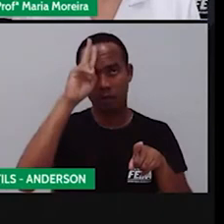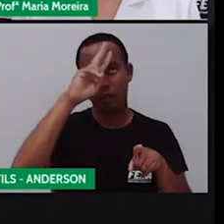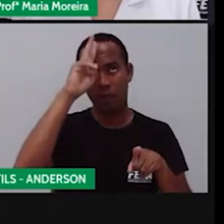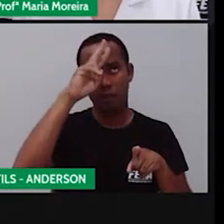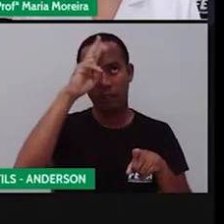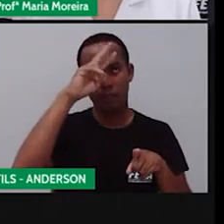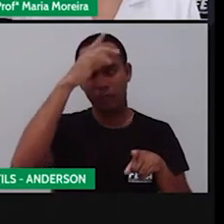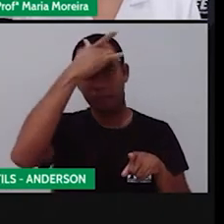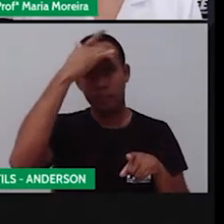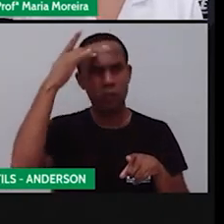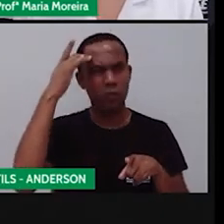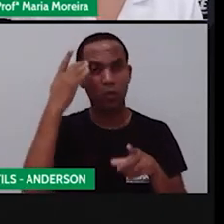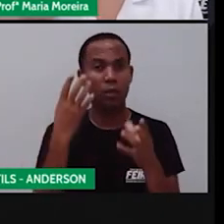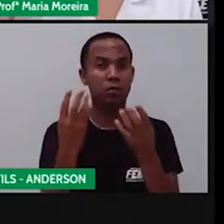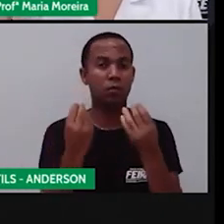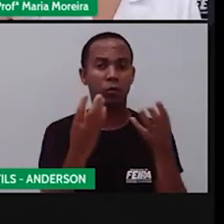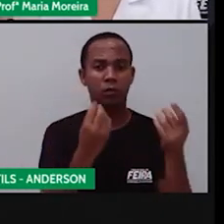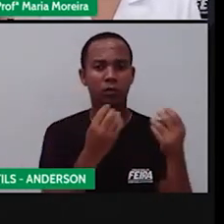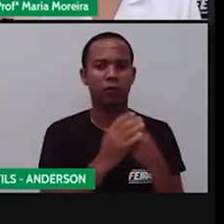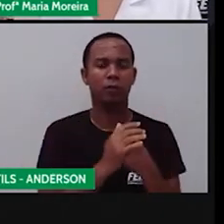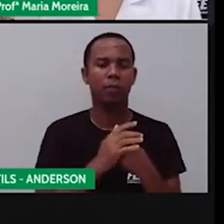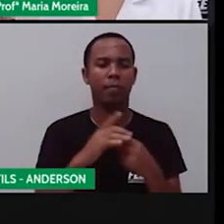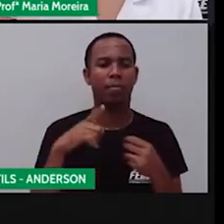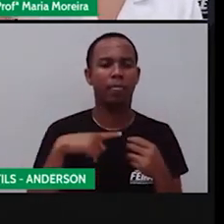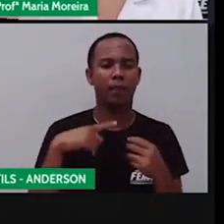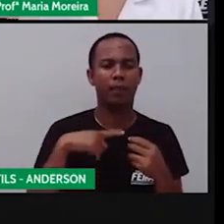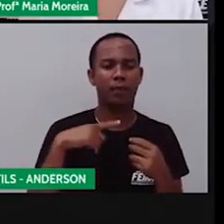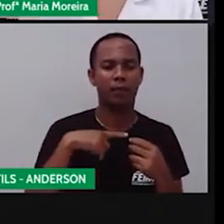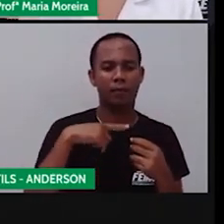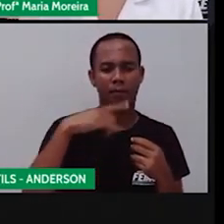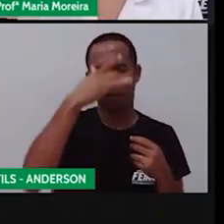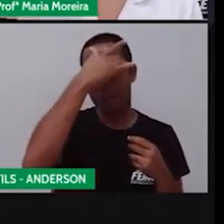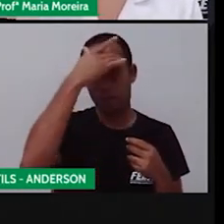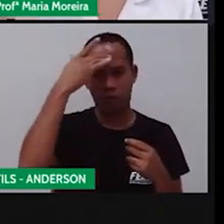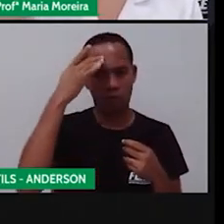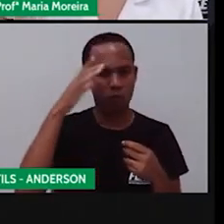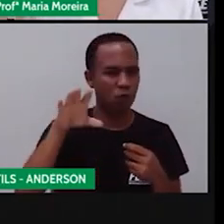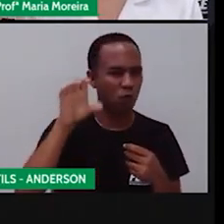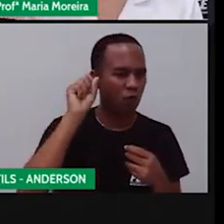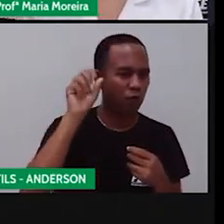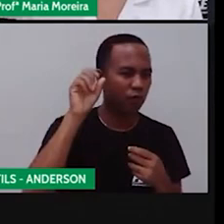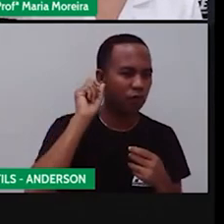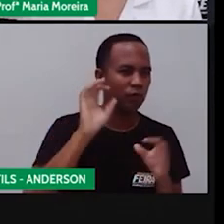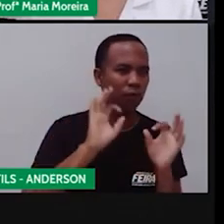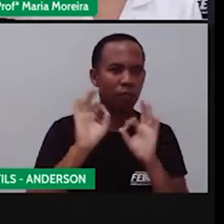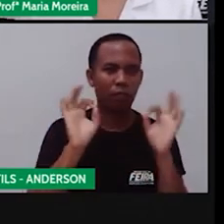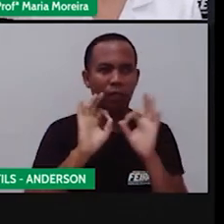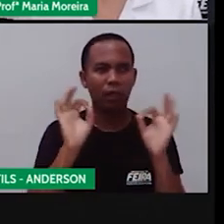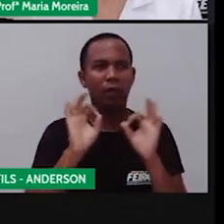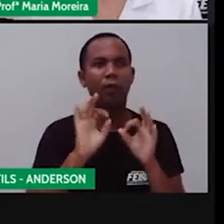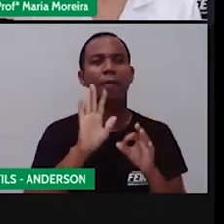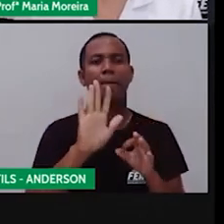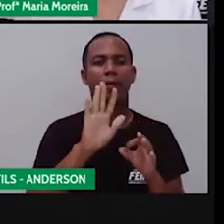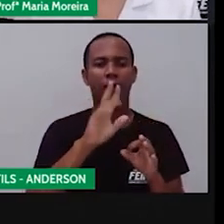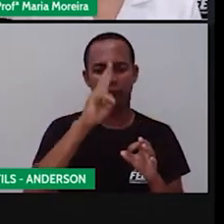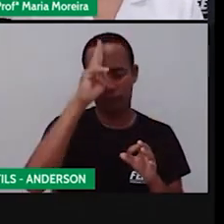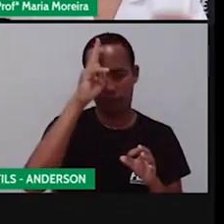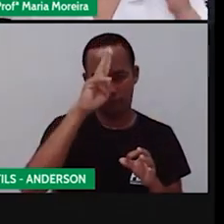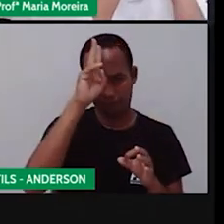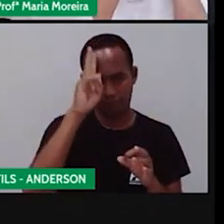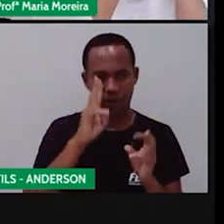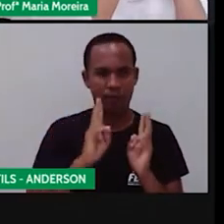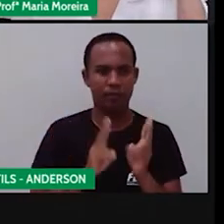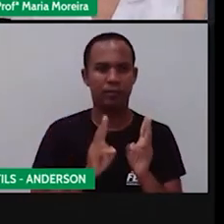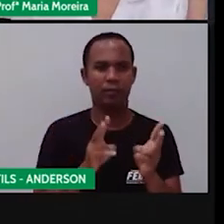pessoas. Ou seja, quem ainda não ouviu, que acabou de ouvir a história de Pinóquio, vai lembrar dela aí por um bom tempo, não é isso?